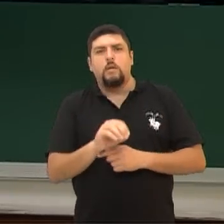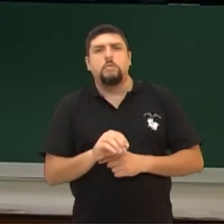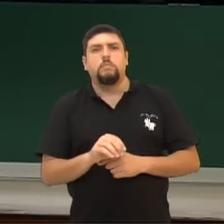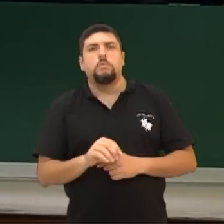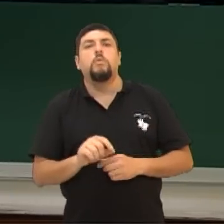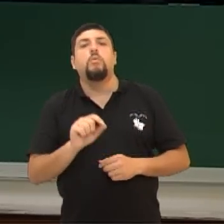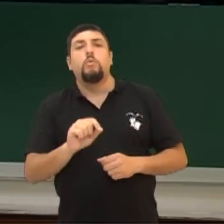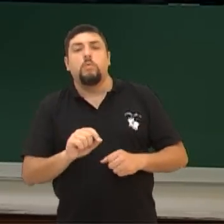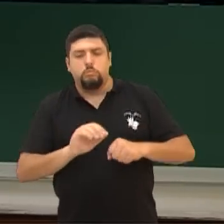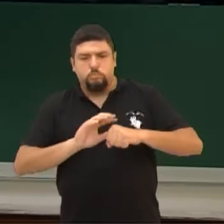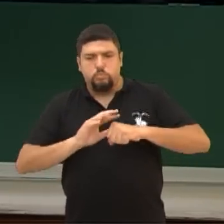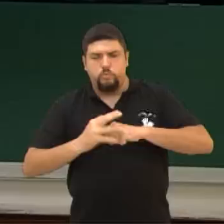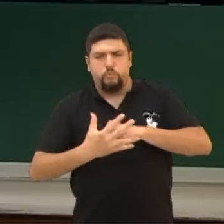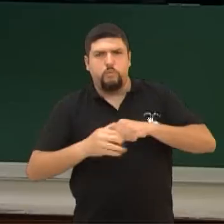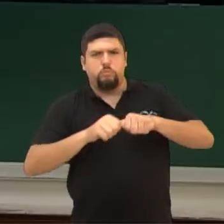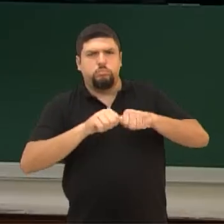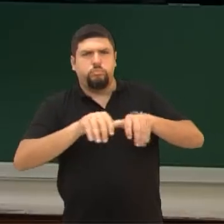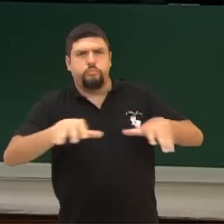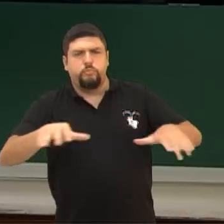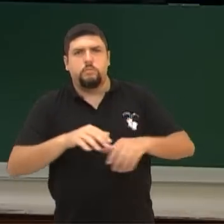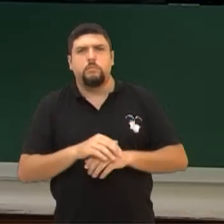Pandemia de coronavírus.